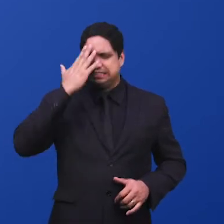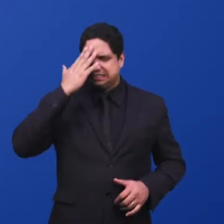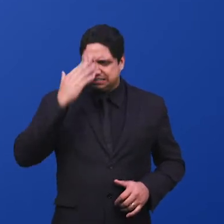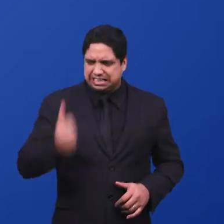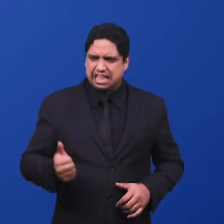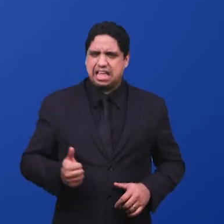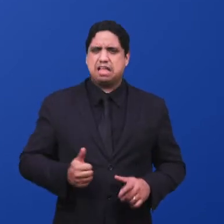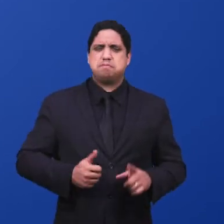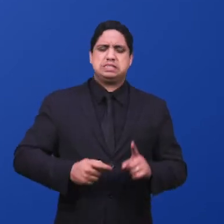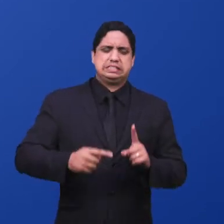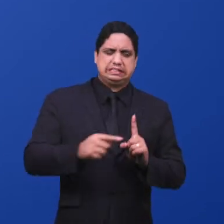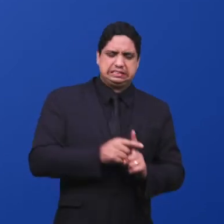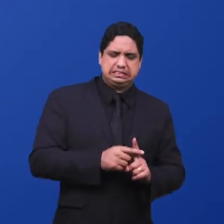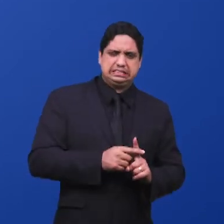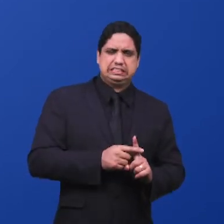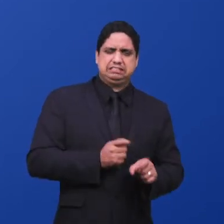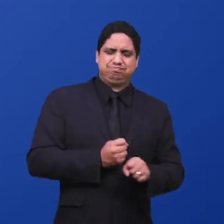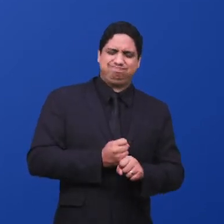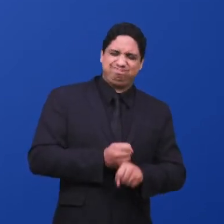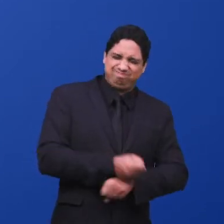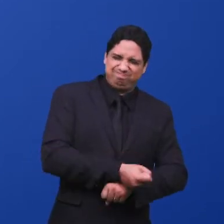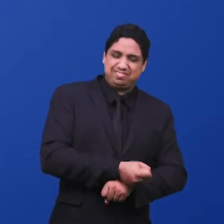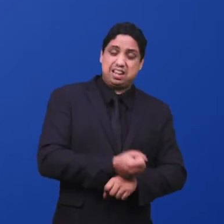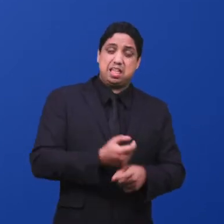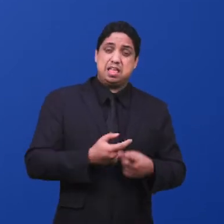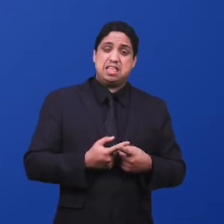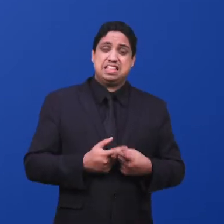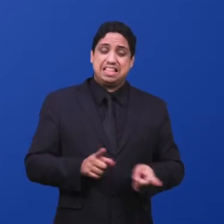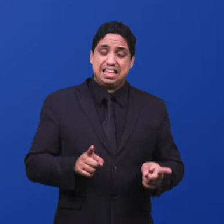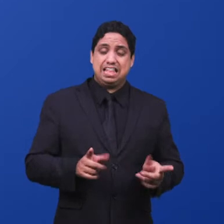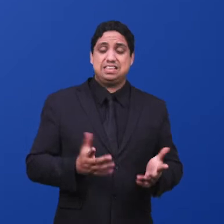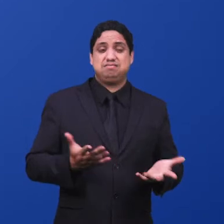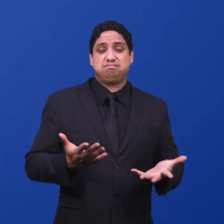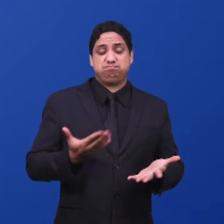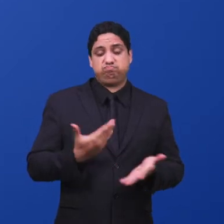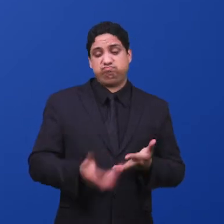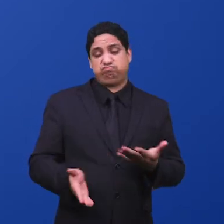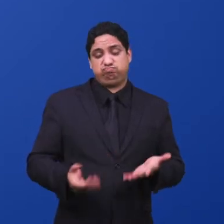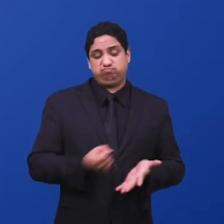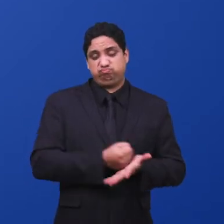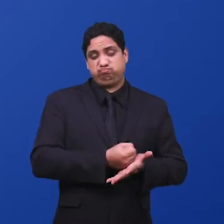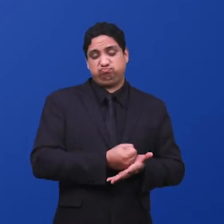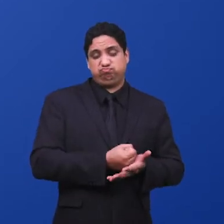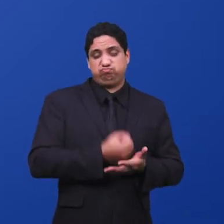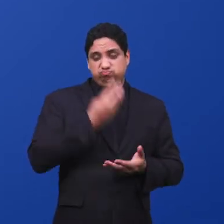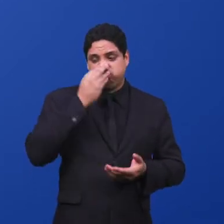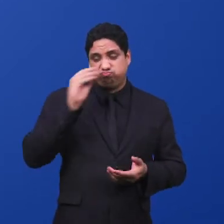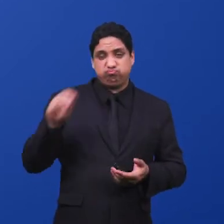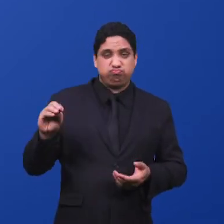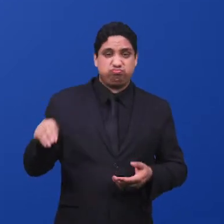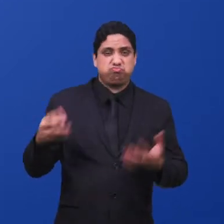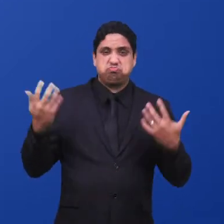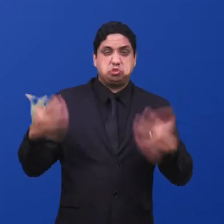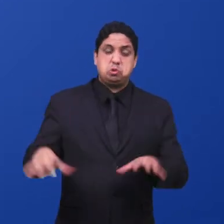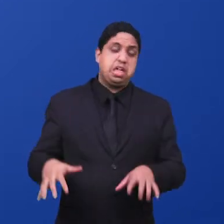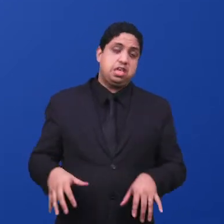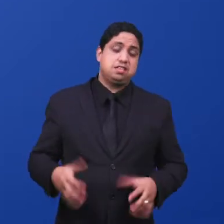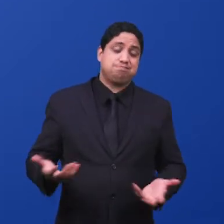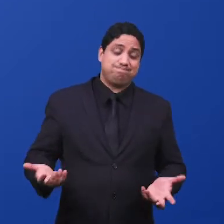desse sacrifício, mas não valorizou, desprezou, não quis a bênção.